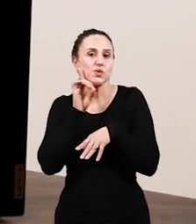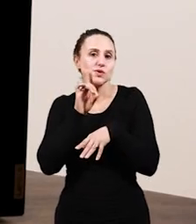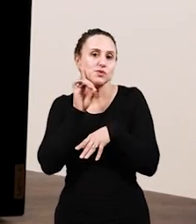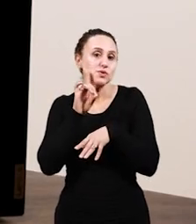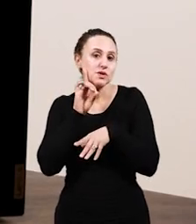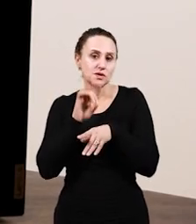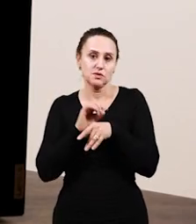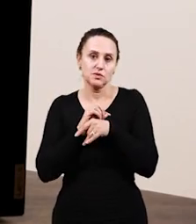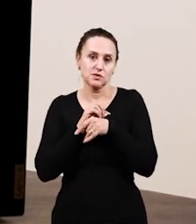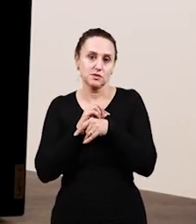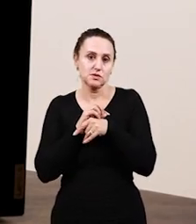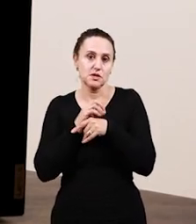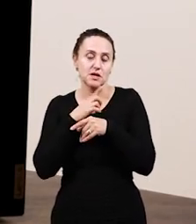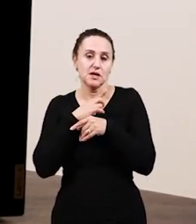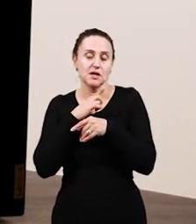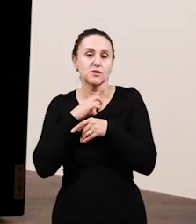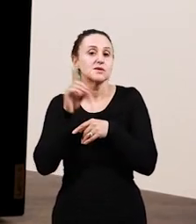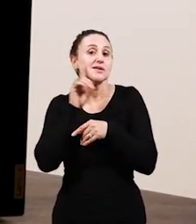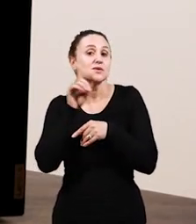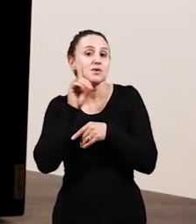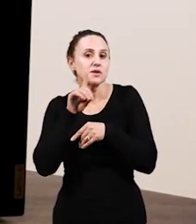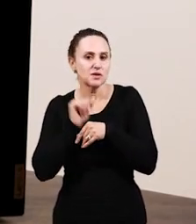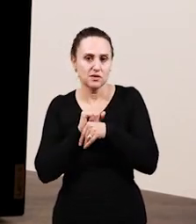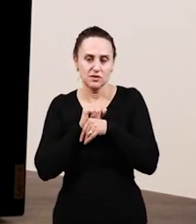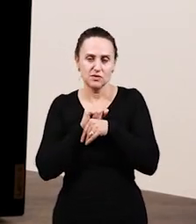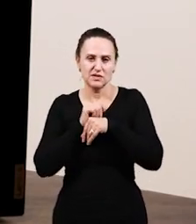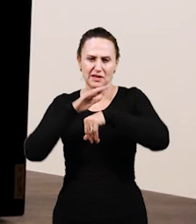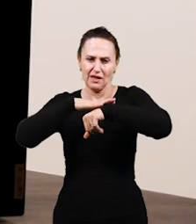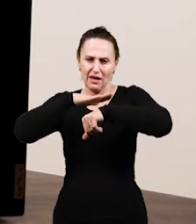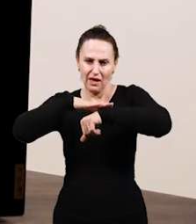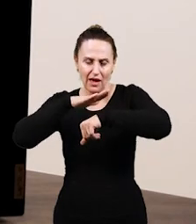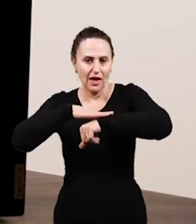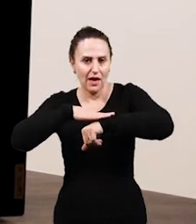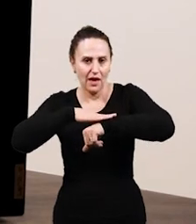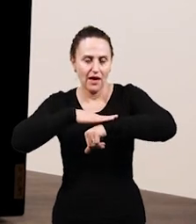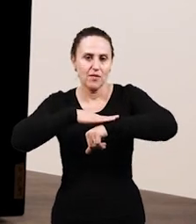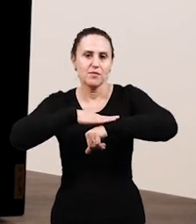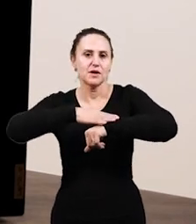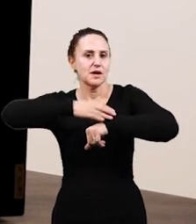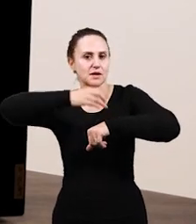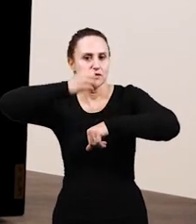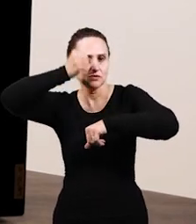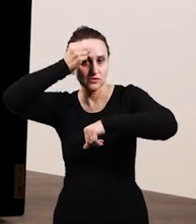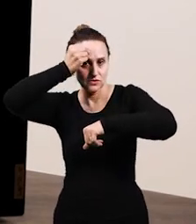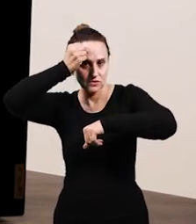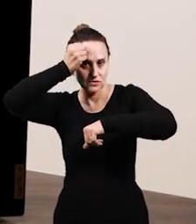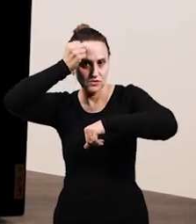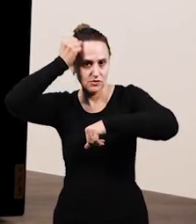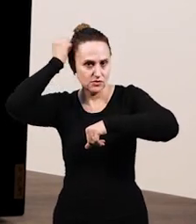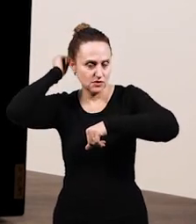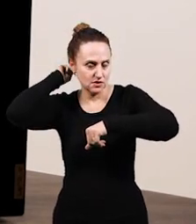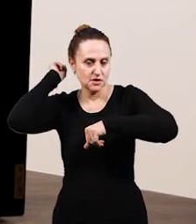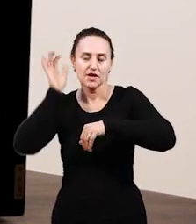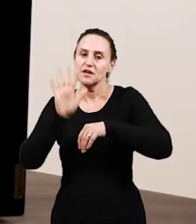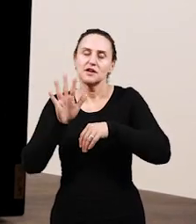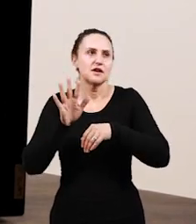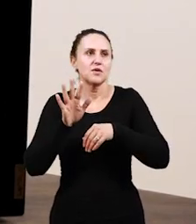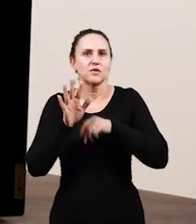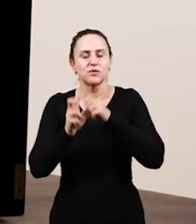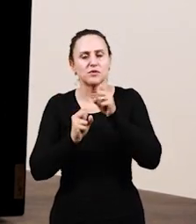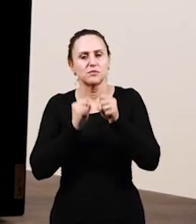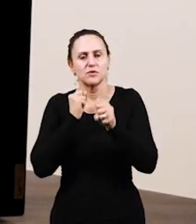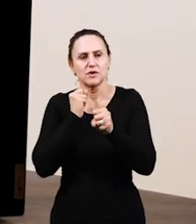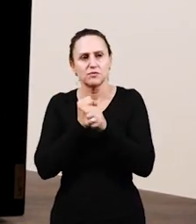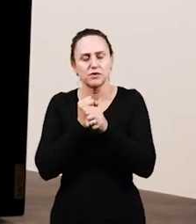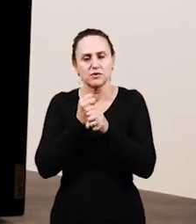nos Estados Unidos na época do SUS ir né na época do sócio não porque eu sou assim morreu